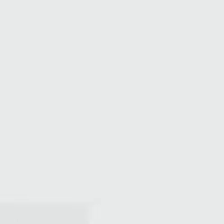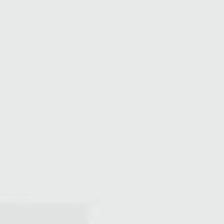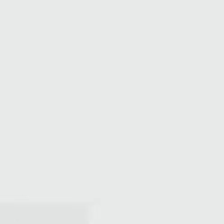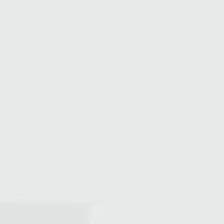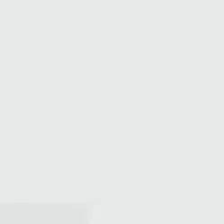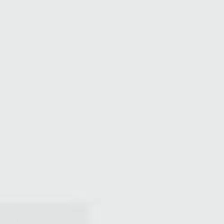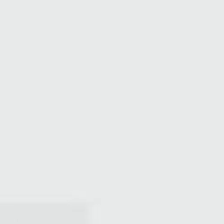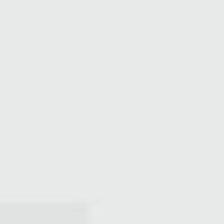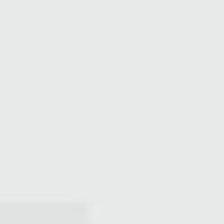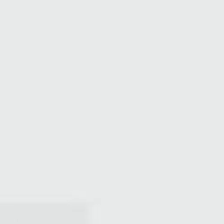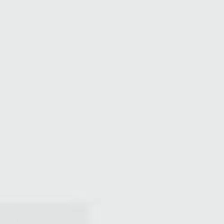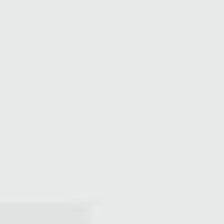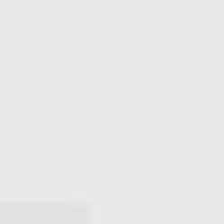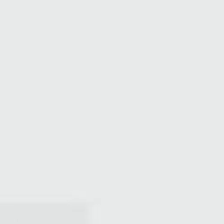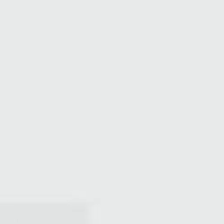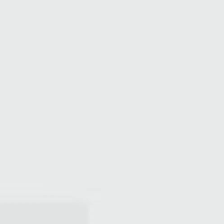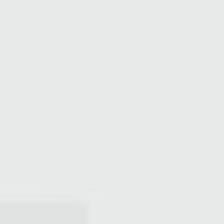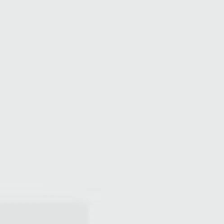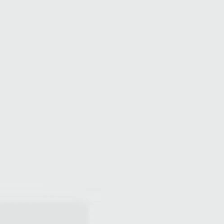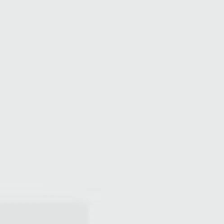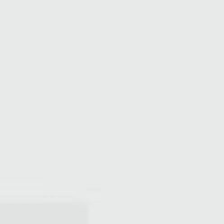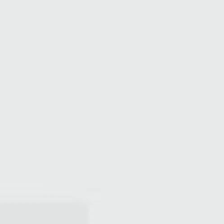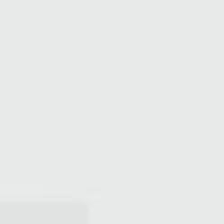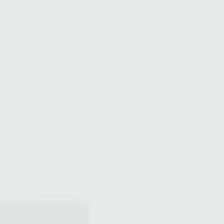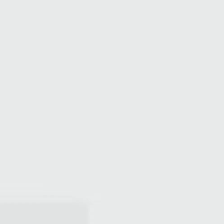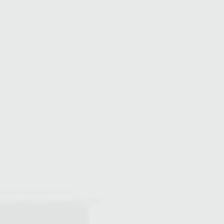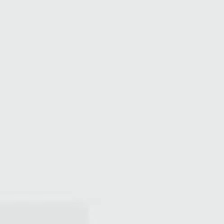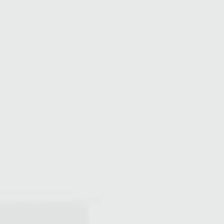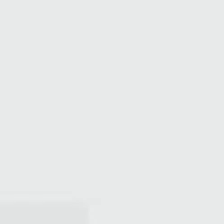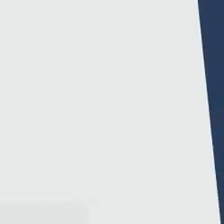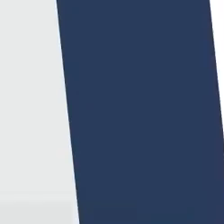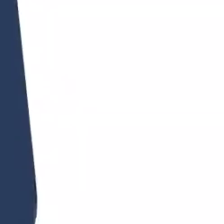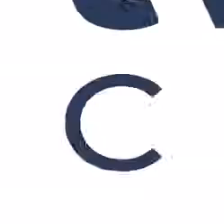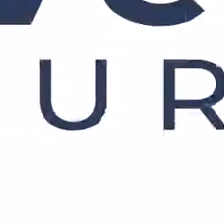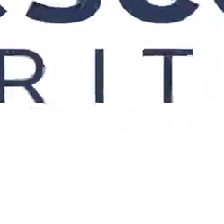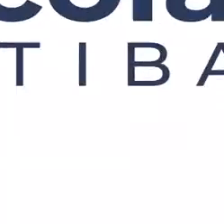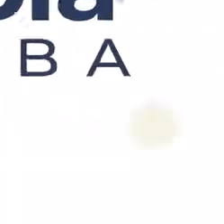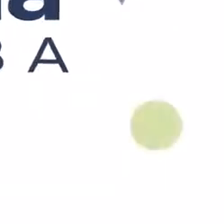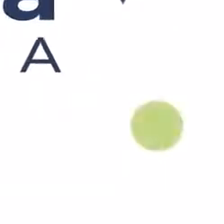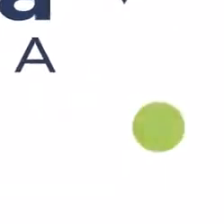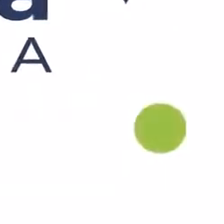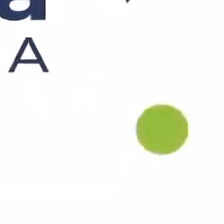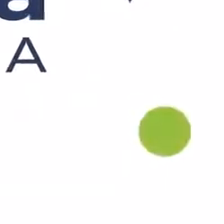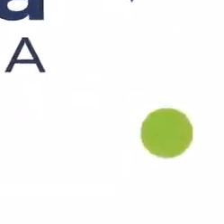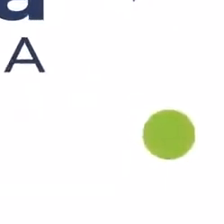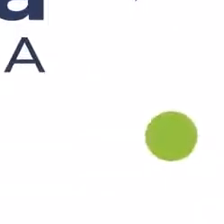Thank you.